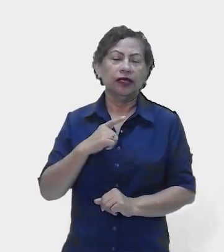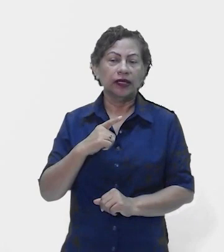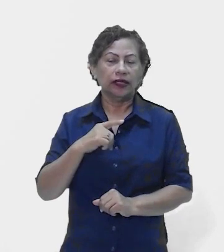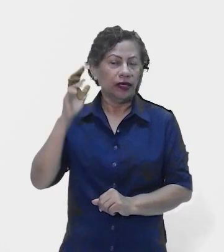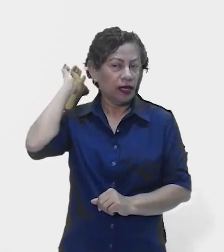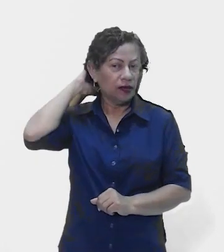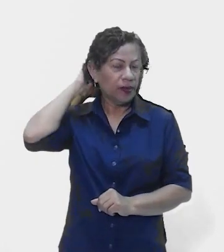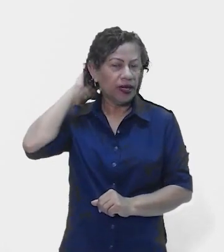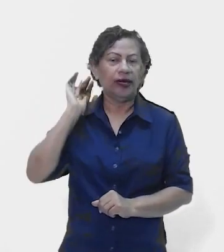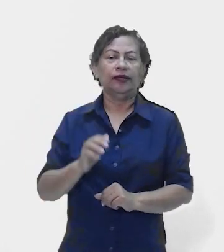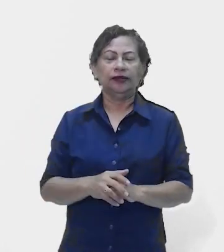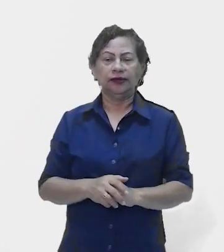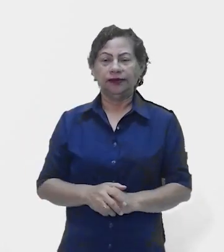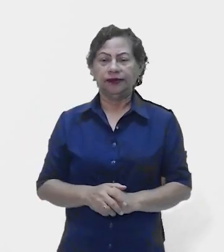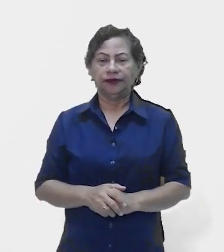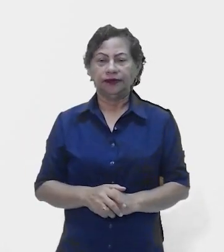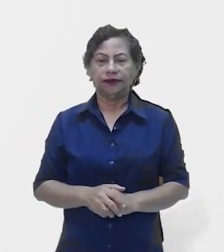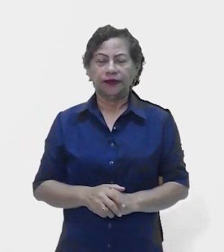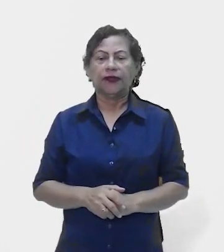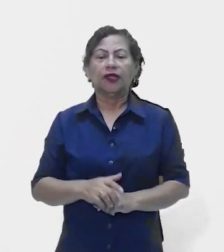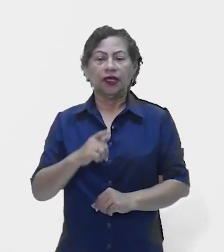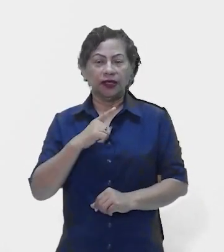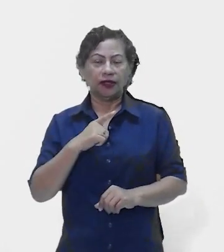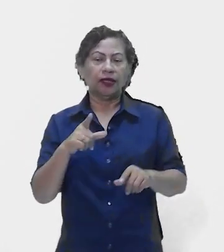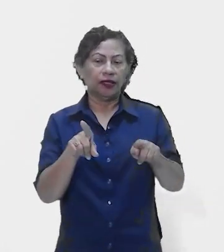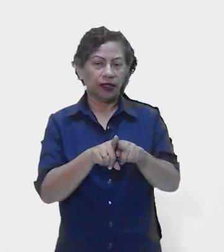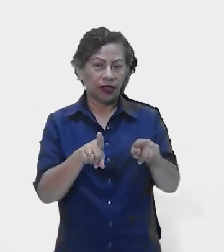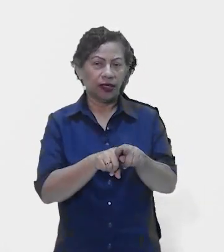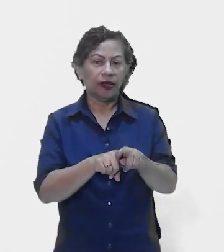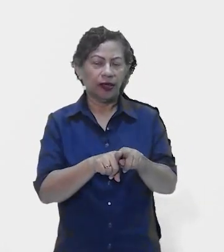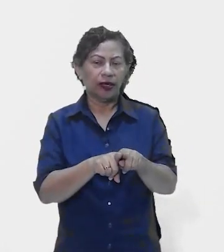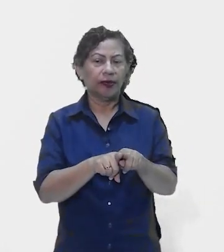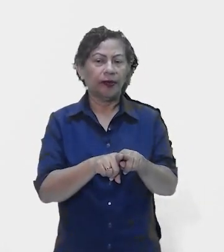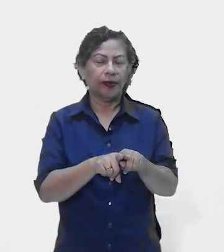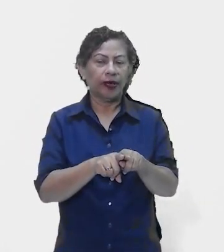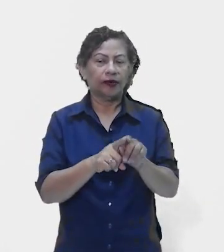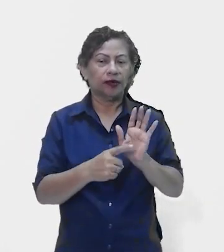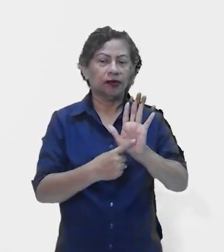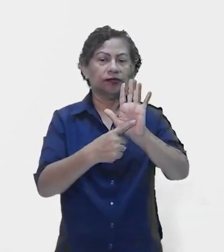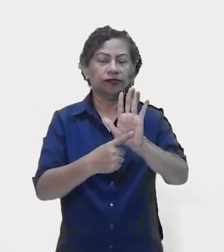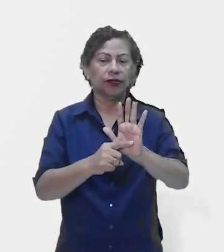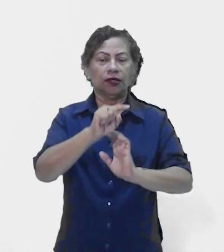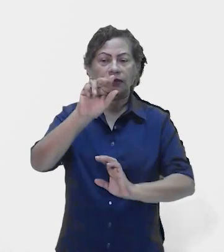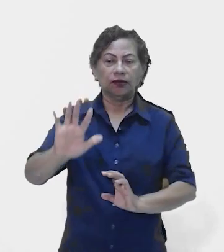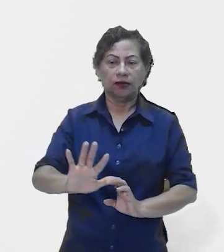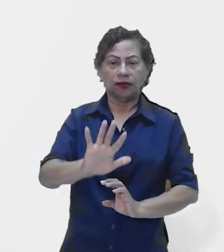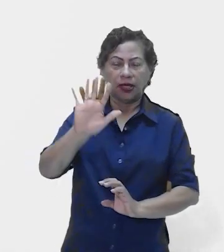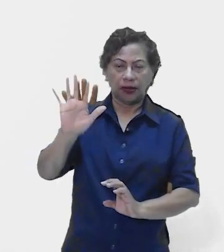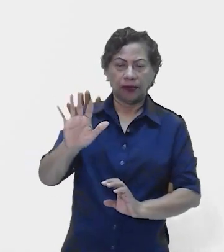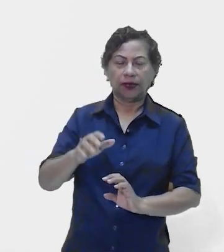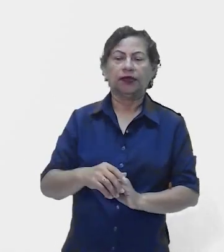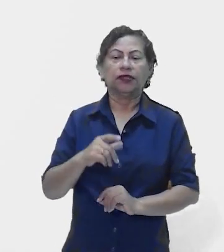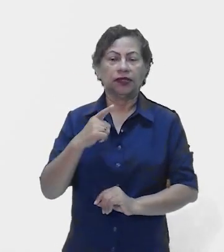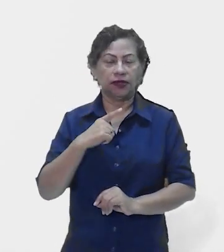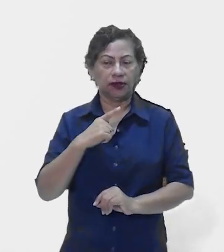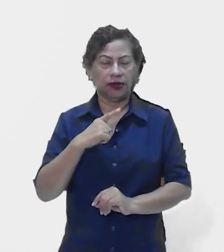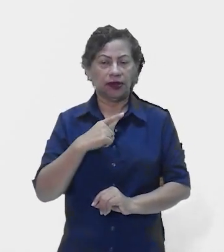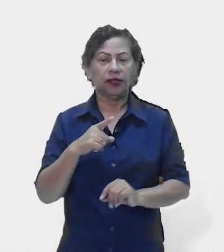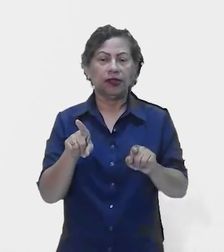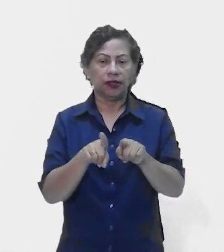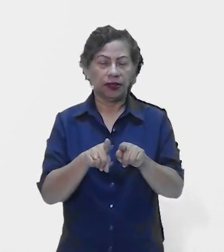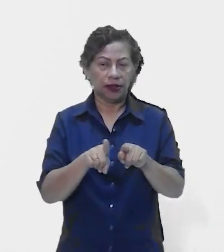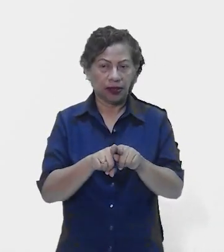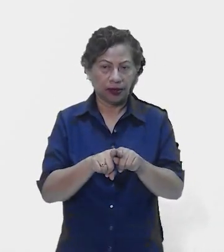temos também o aquífero Guarani, certo? Que é esse que está mais ao sul do nosso território. Temos